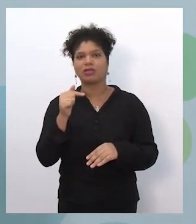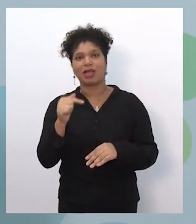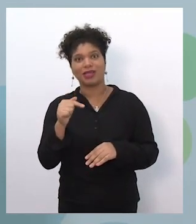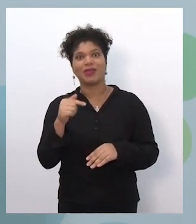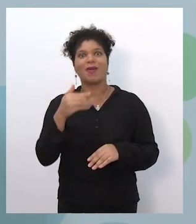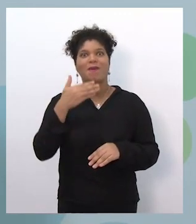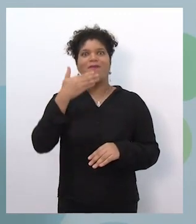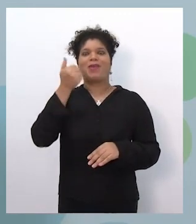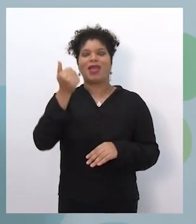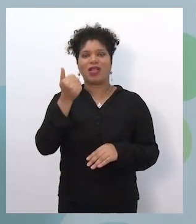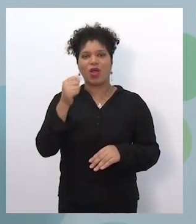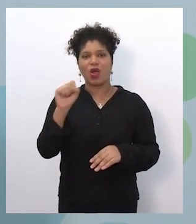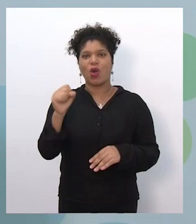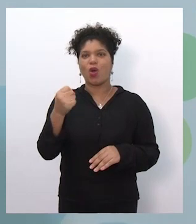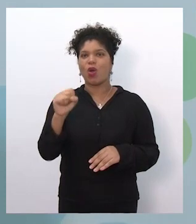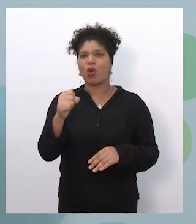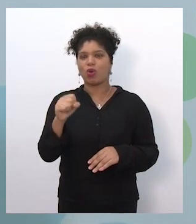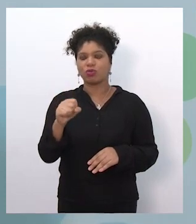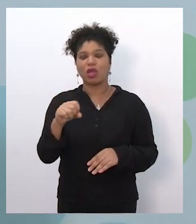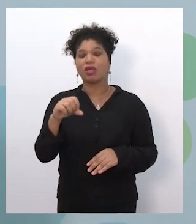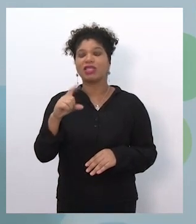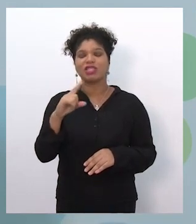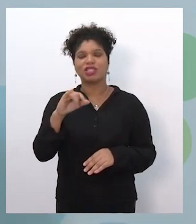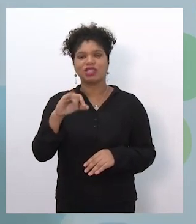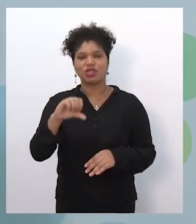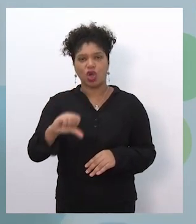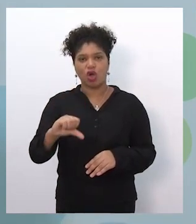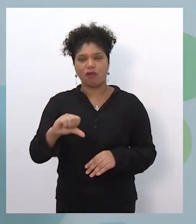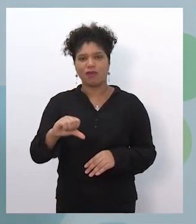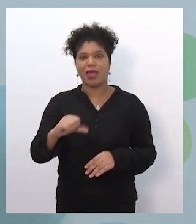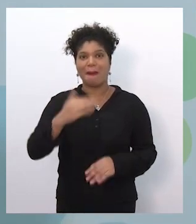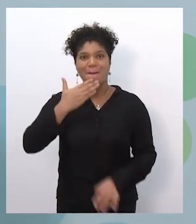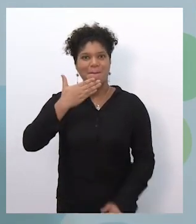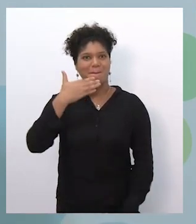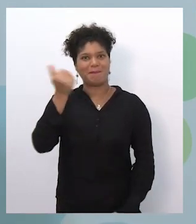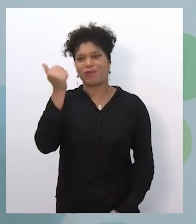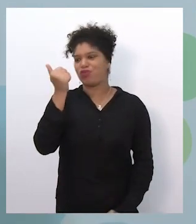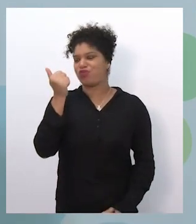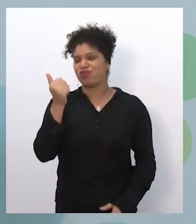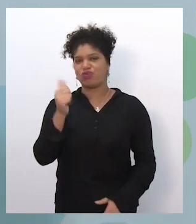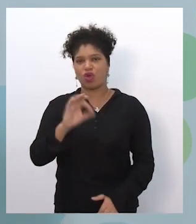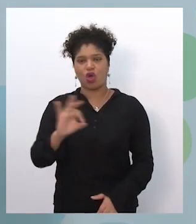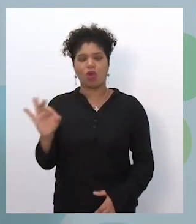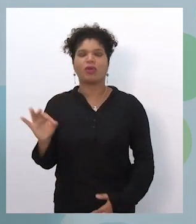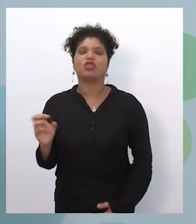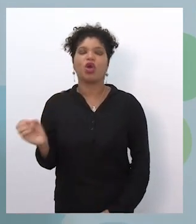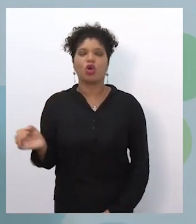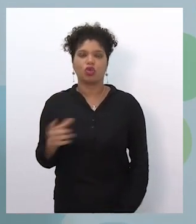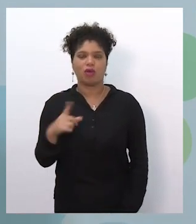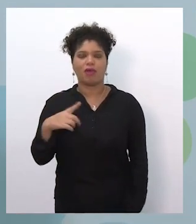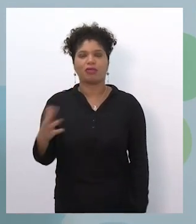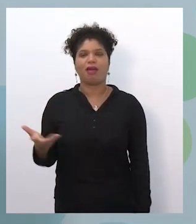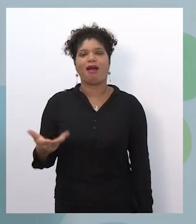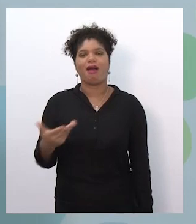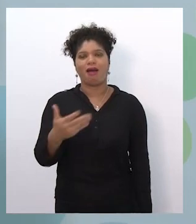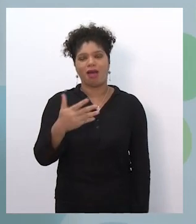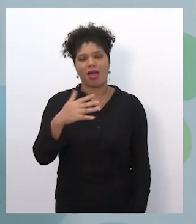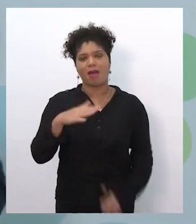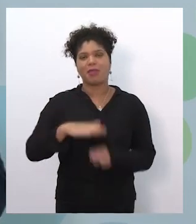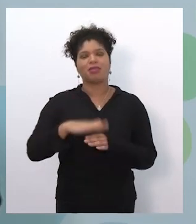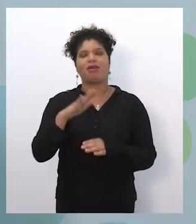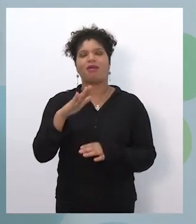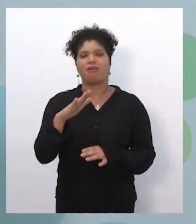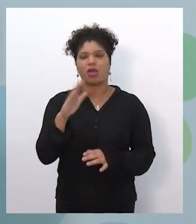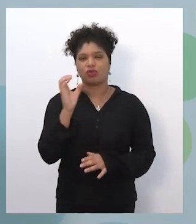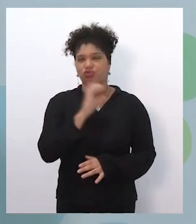geração 10.000, tá? Começa com 10.000, é um processador já novo. Então, ele trouxe uma tecnologia mais